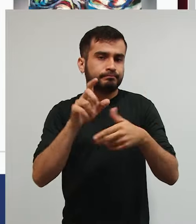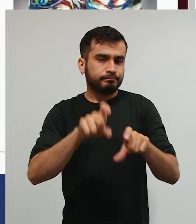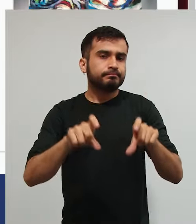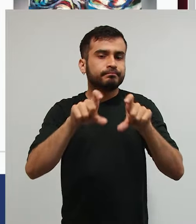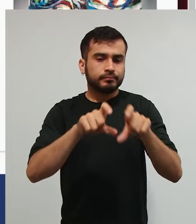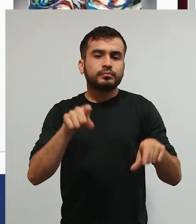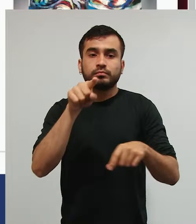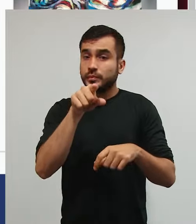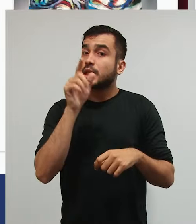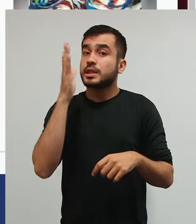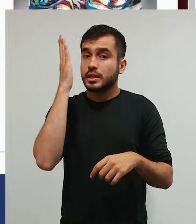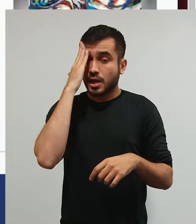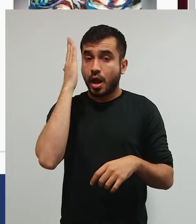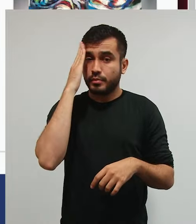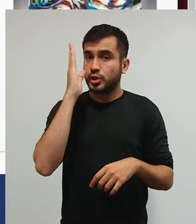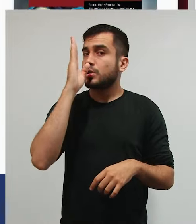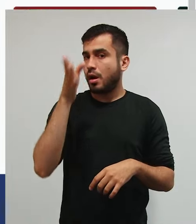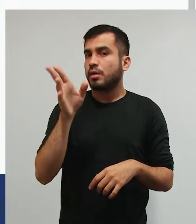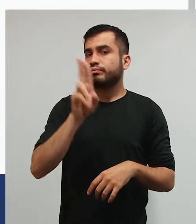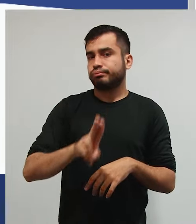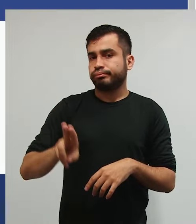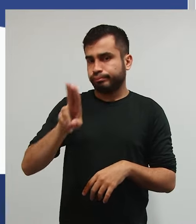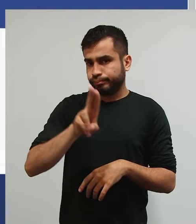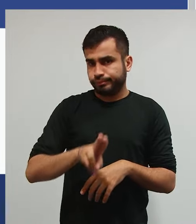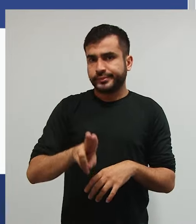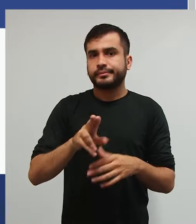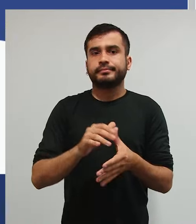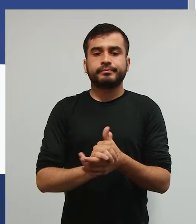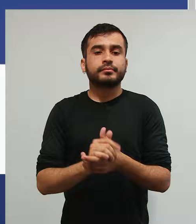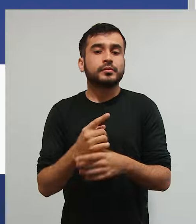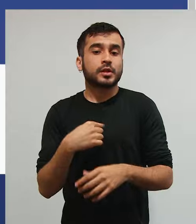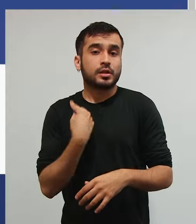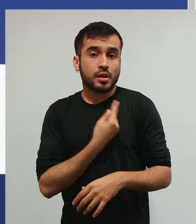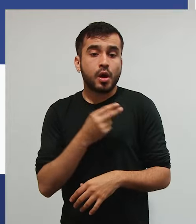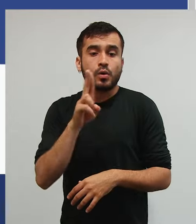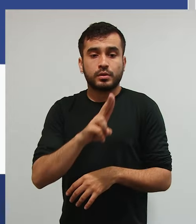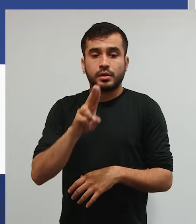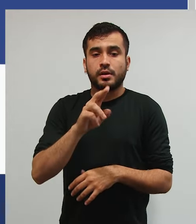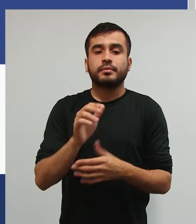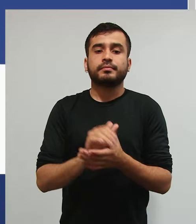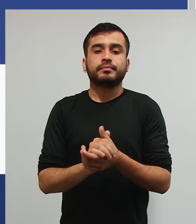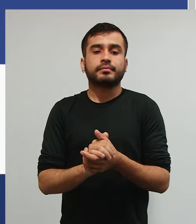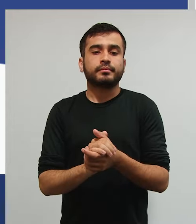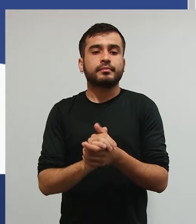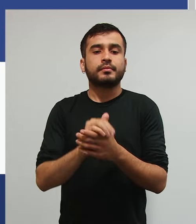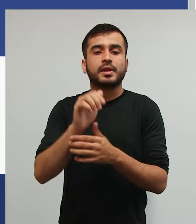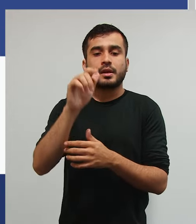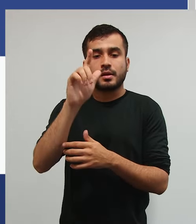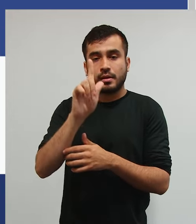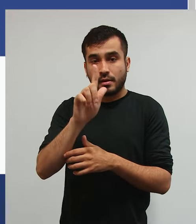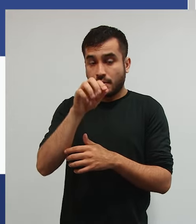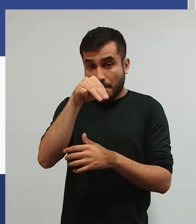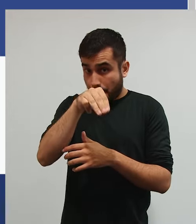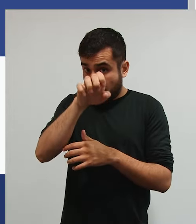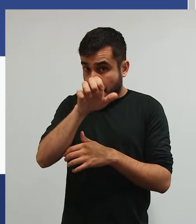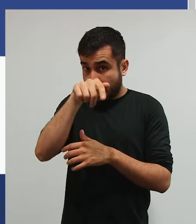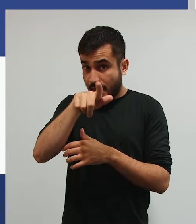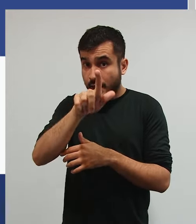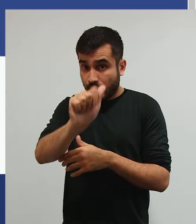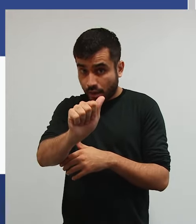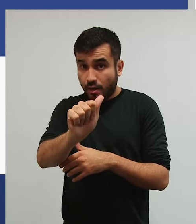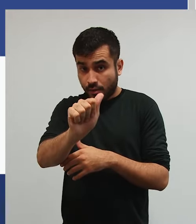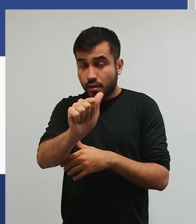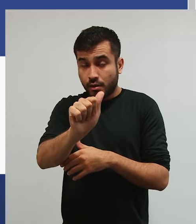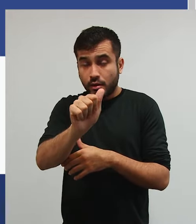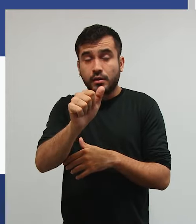base teórica. Eu estou aqui na biblioteca virtual, né? Vocês já sabem acessar aí a biblioteca. Então, na biblioteca, a gente